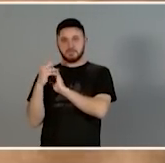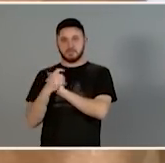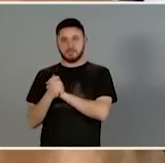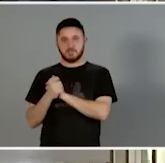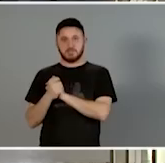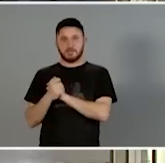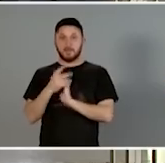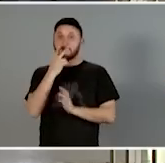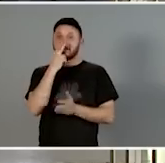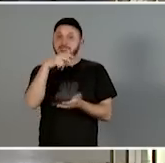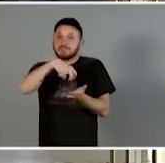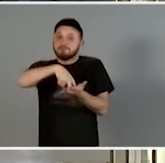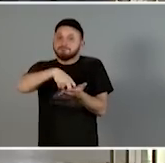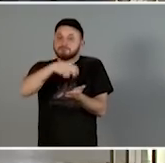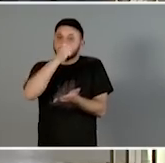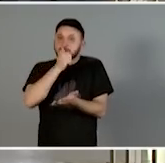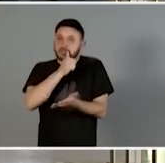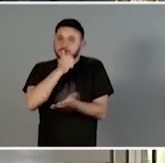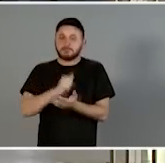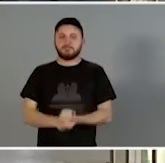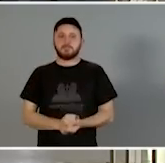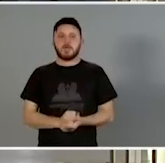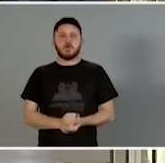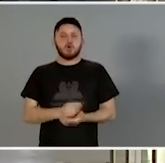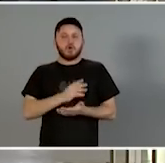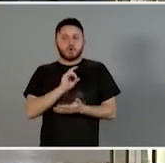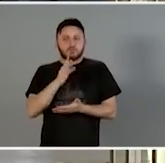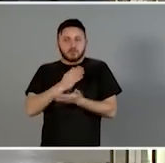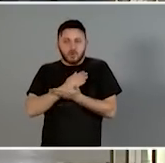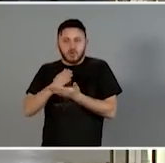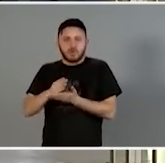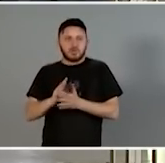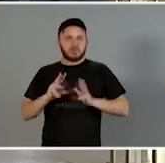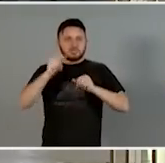A partir dali, eu só recebi crítica.